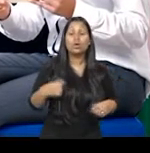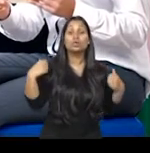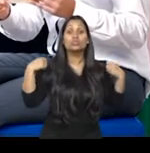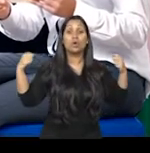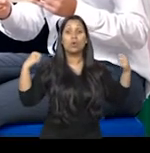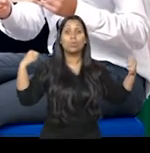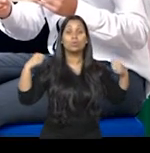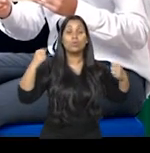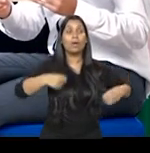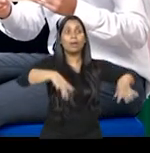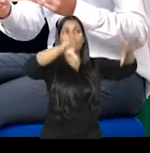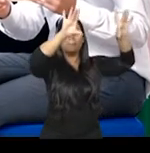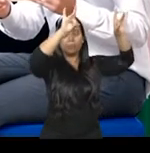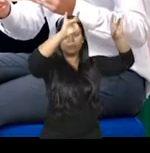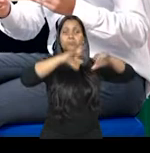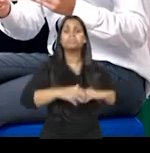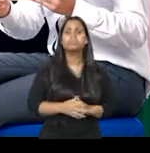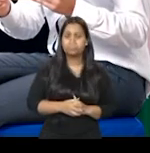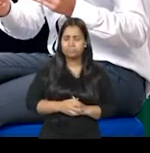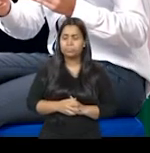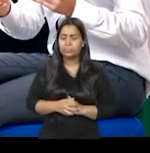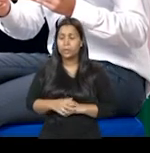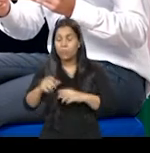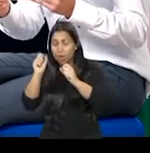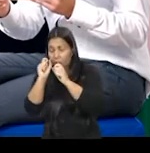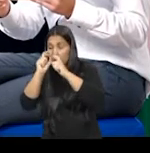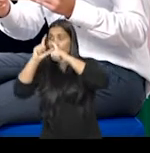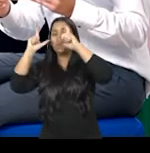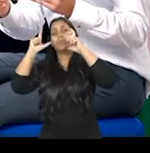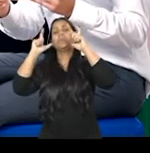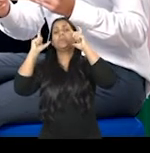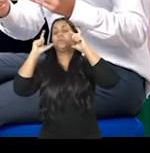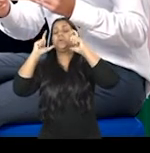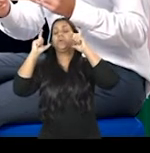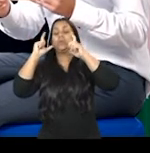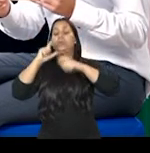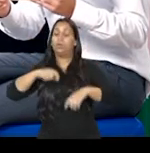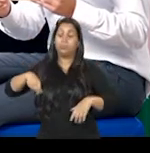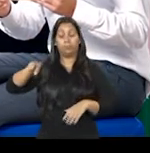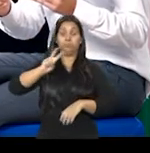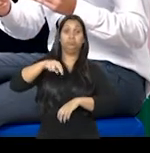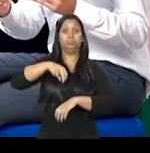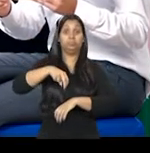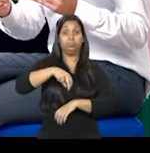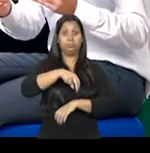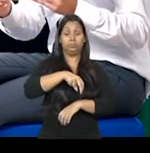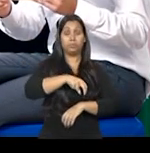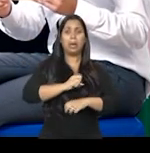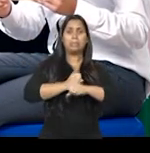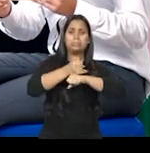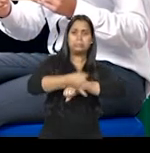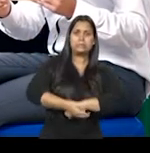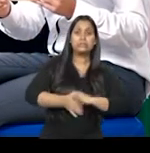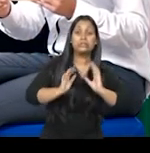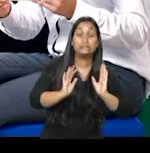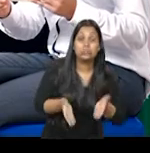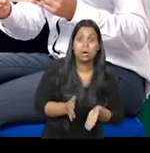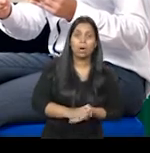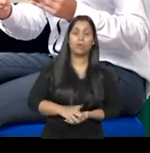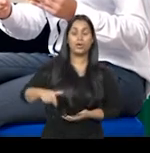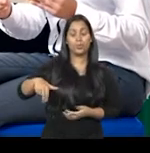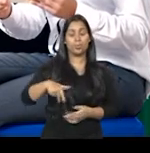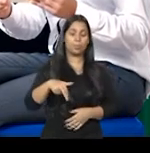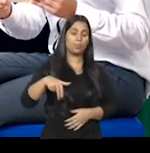toalha alerta no varal. Acordei horas depois em sobressalto de atraso. Já era de madrugada.